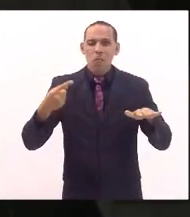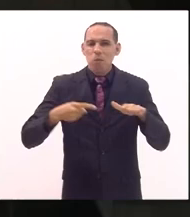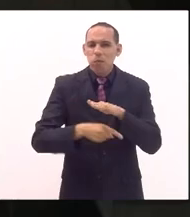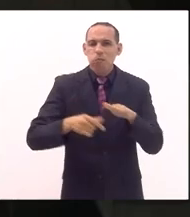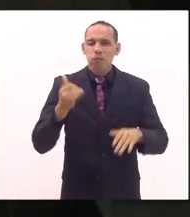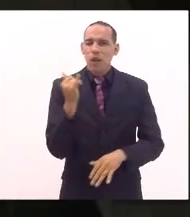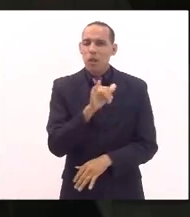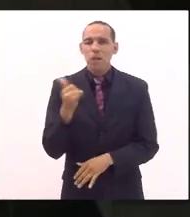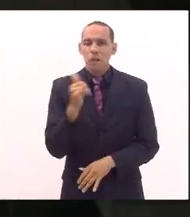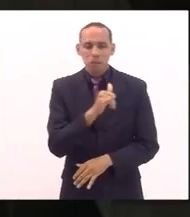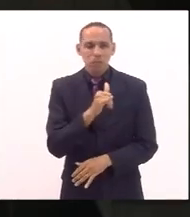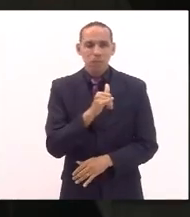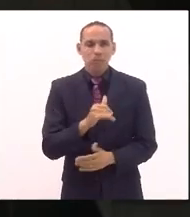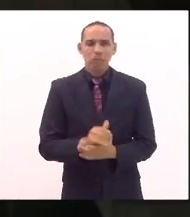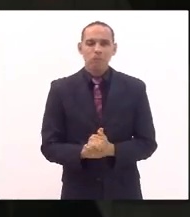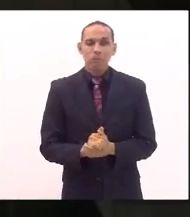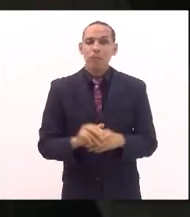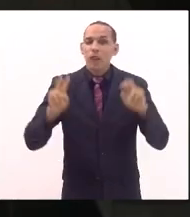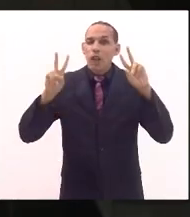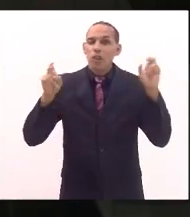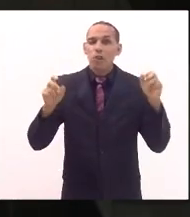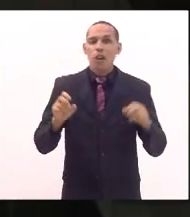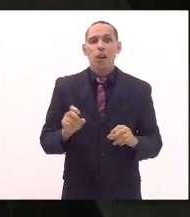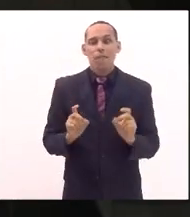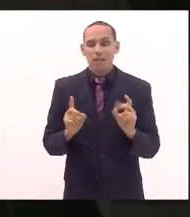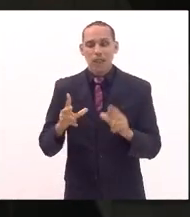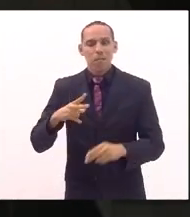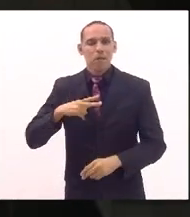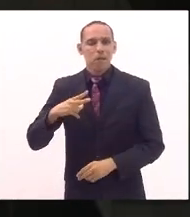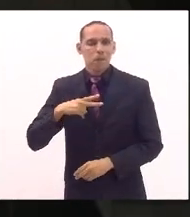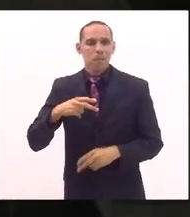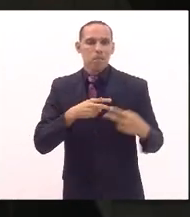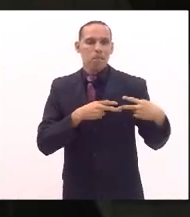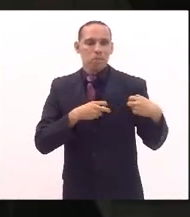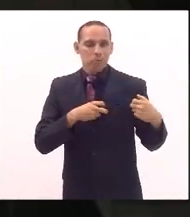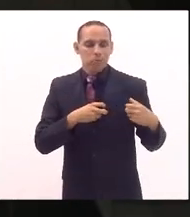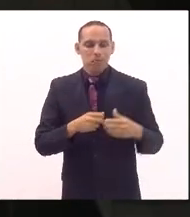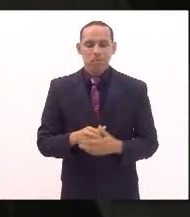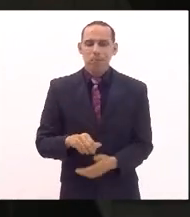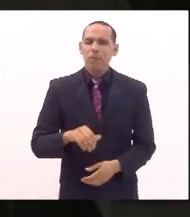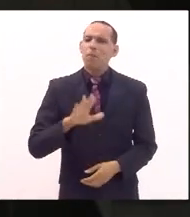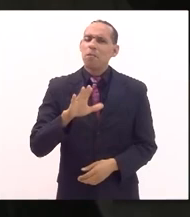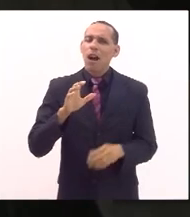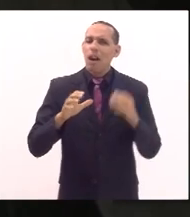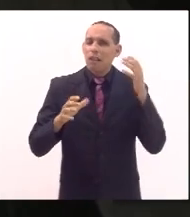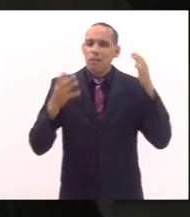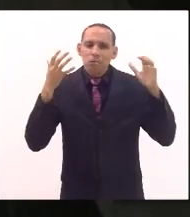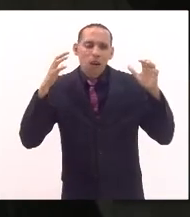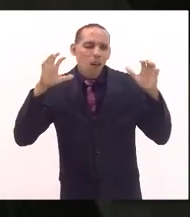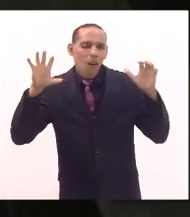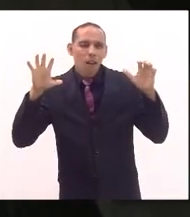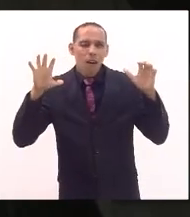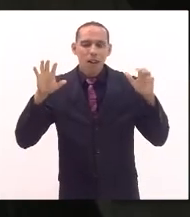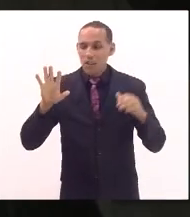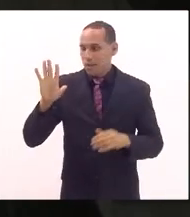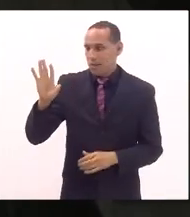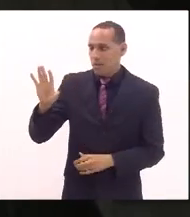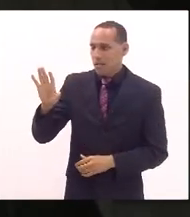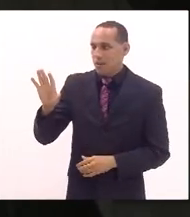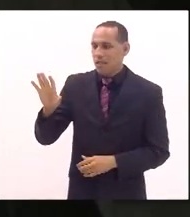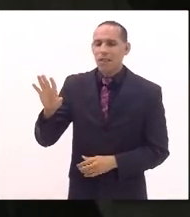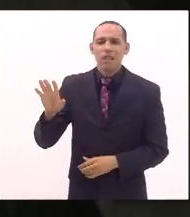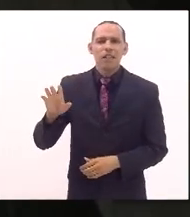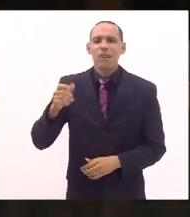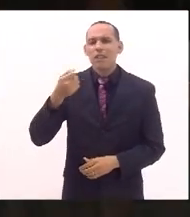sobre com a privatização da Petrobras eu gostei uma outra cabeça que nós estamos não não